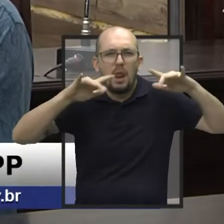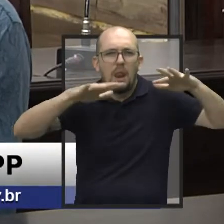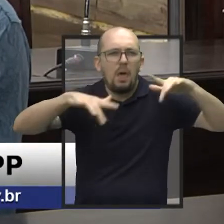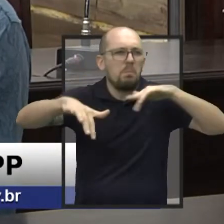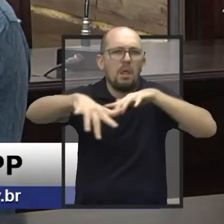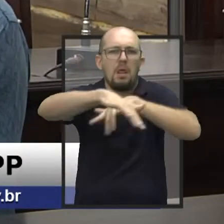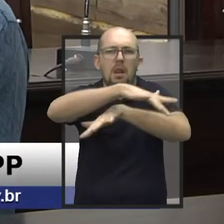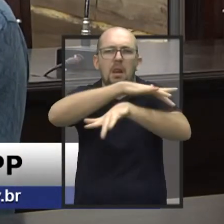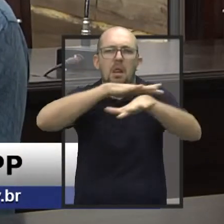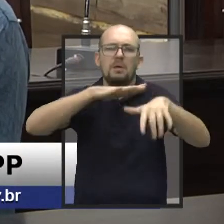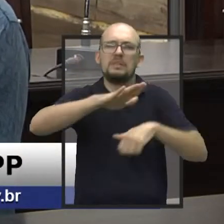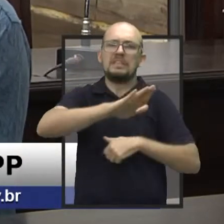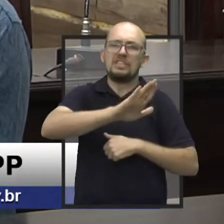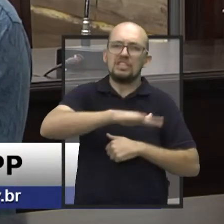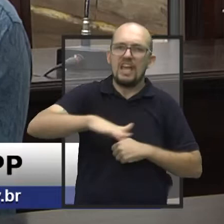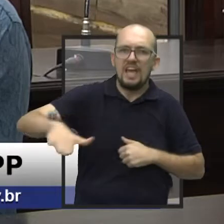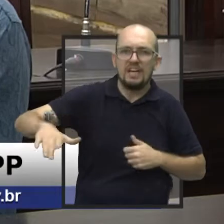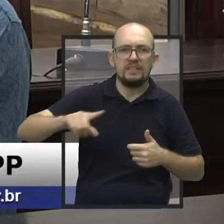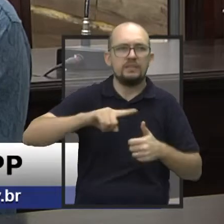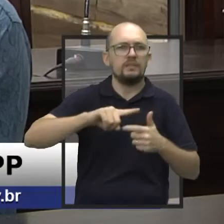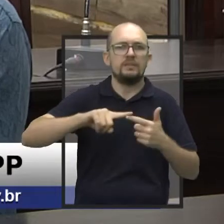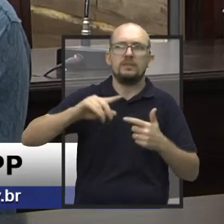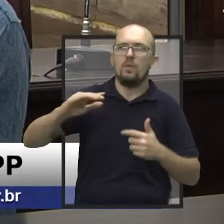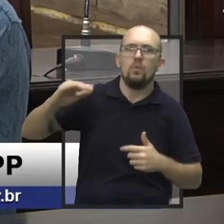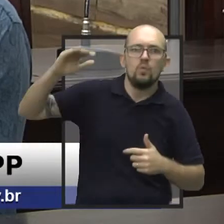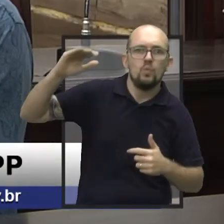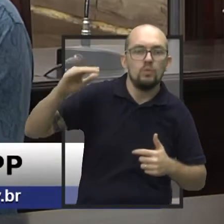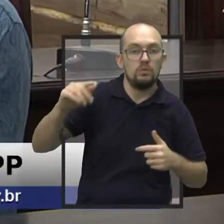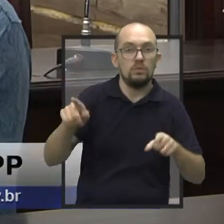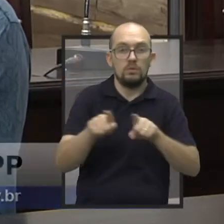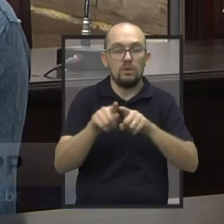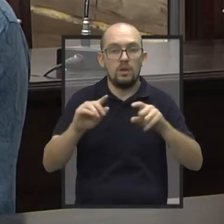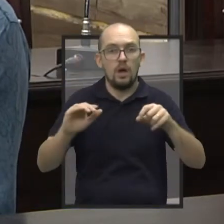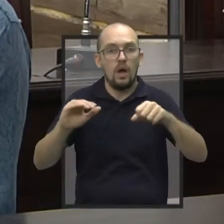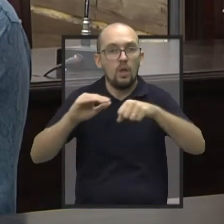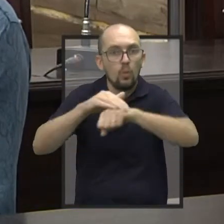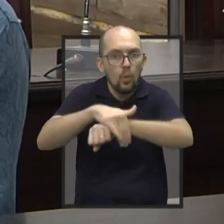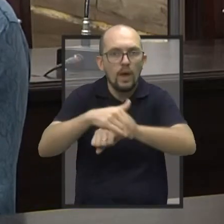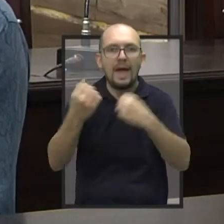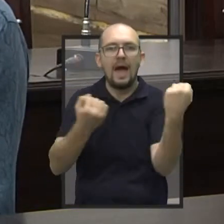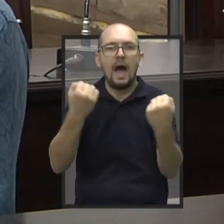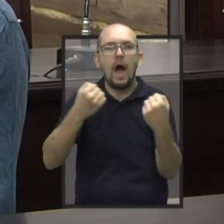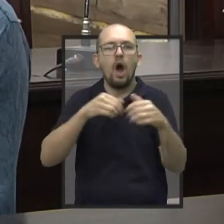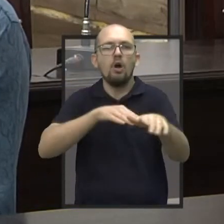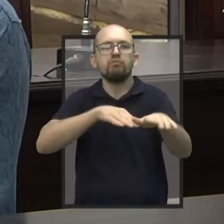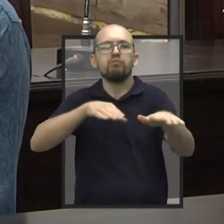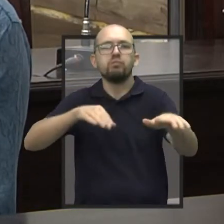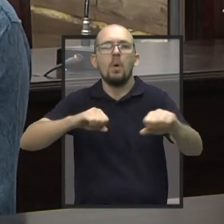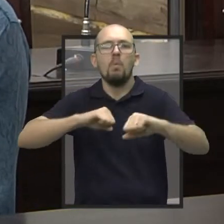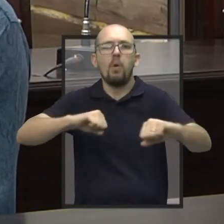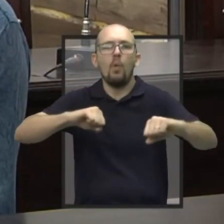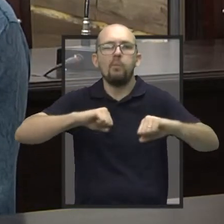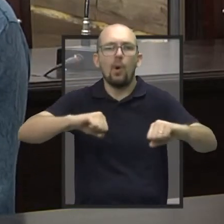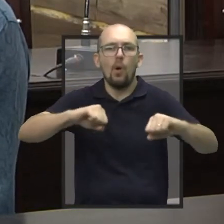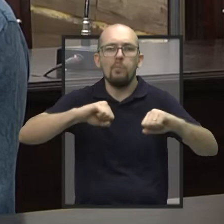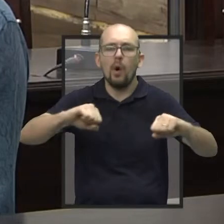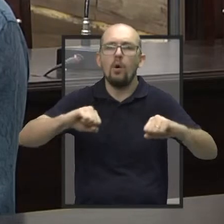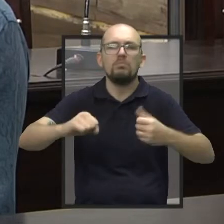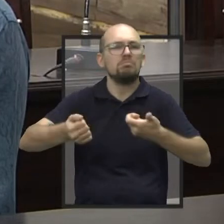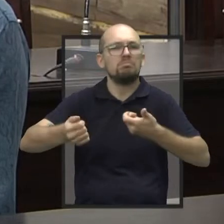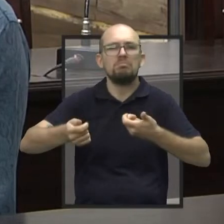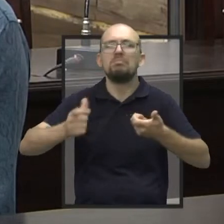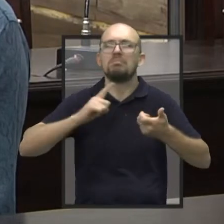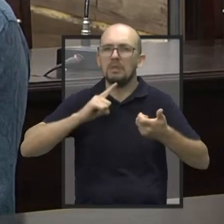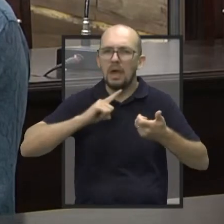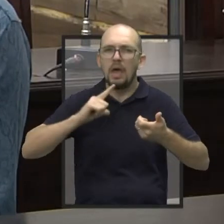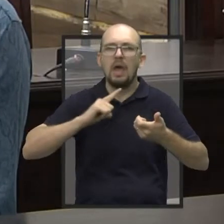crianças soltando pipa, adultos, não só isso, é à noite, aglomeração de carro com som alto, uso de droga, uso de